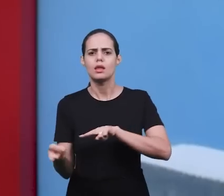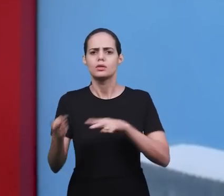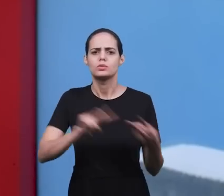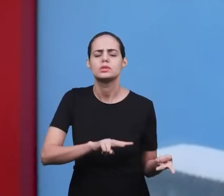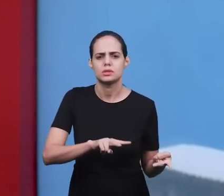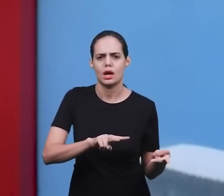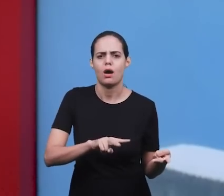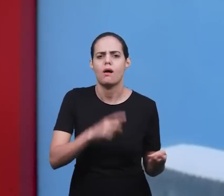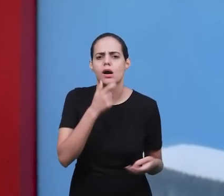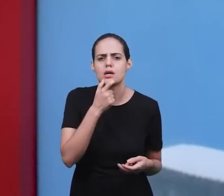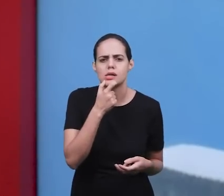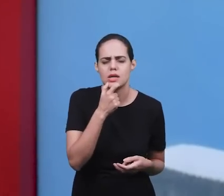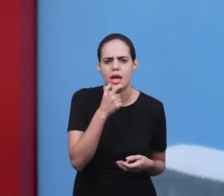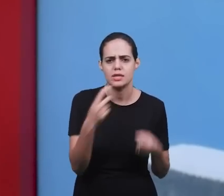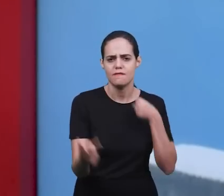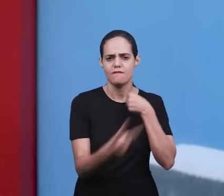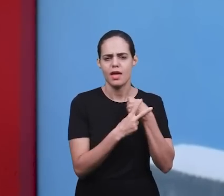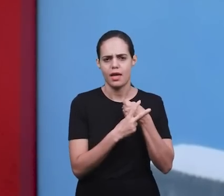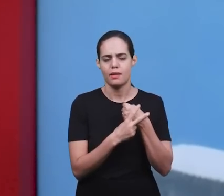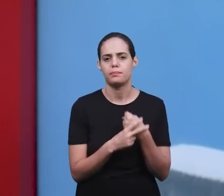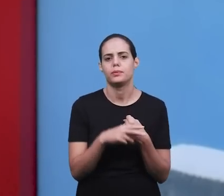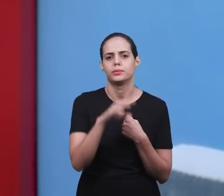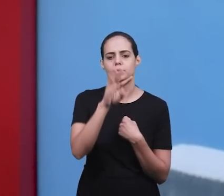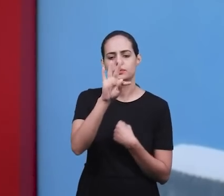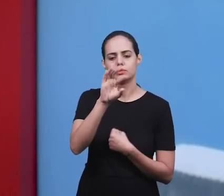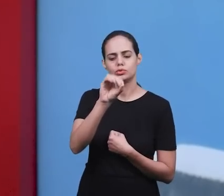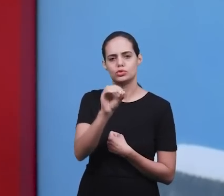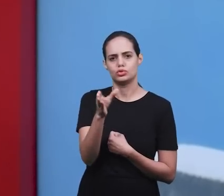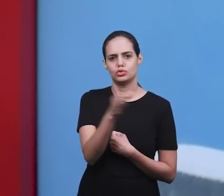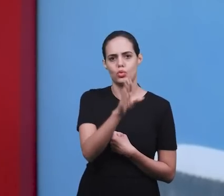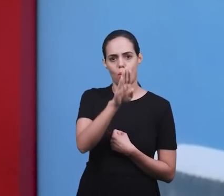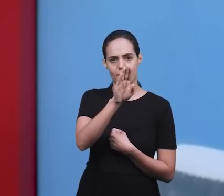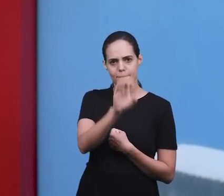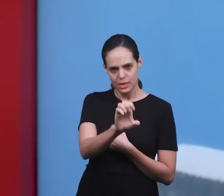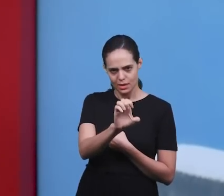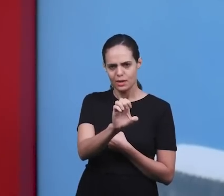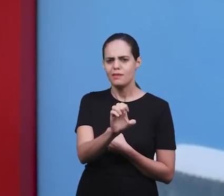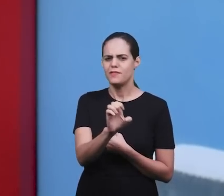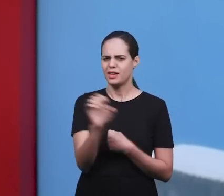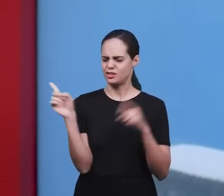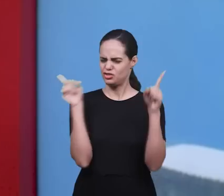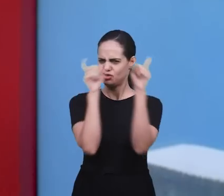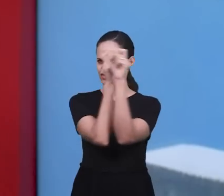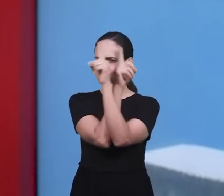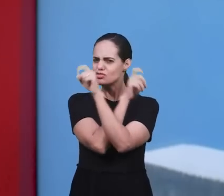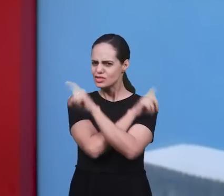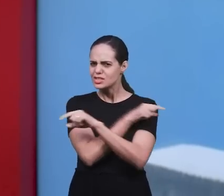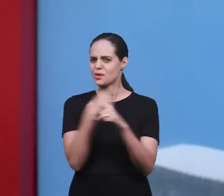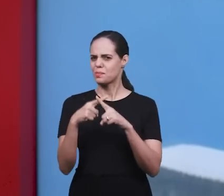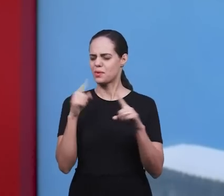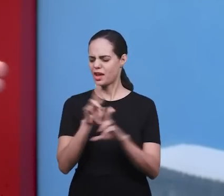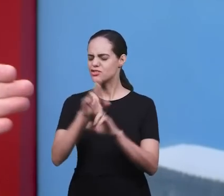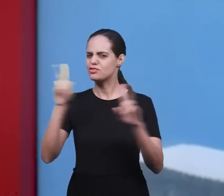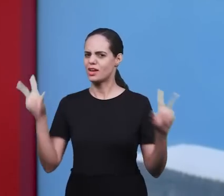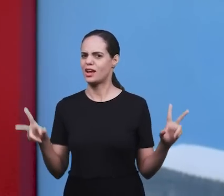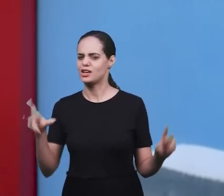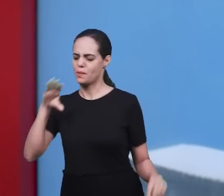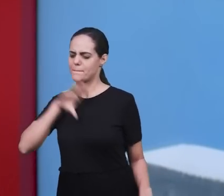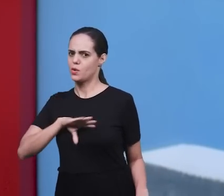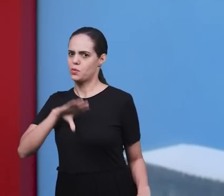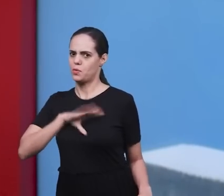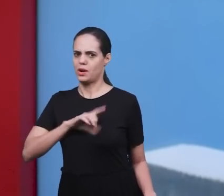Mas a riqueza do português, de uma língua neolatina, né, como as demais neolatinas, é muito bom, porque